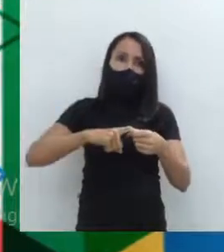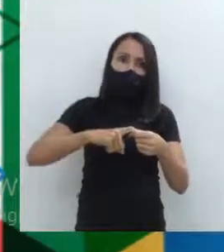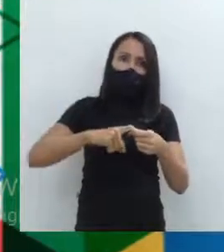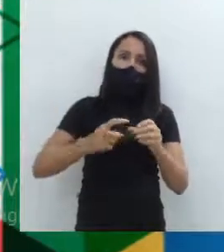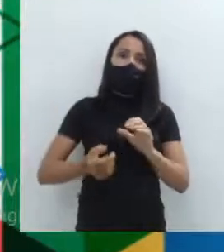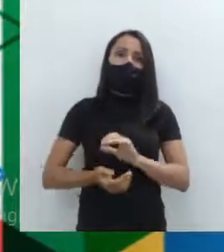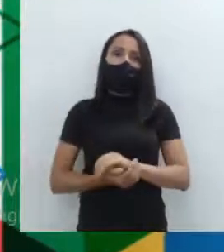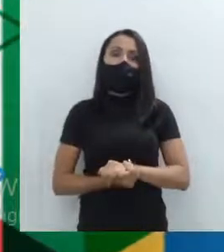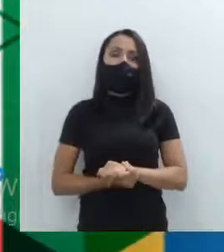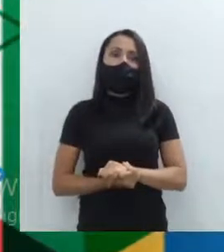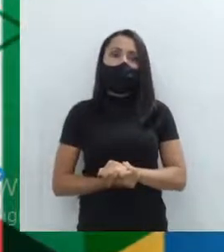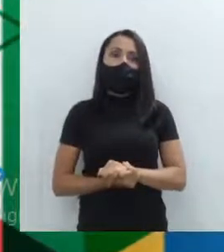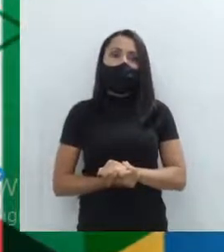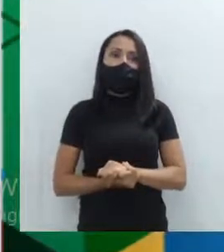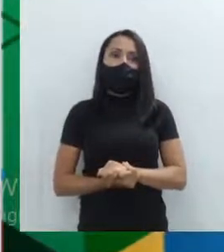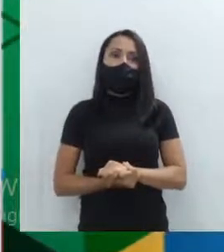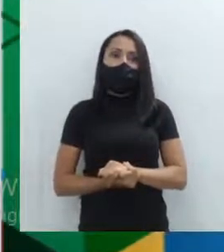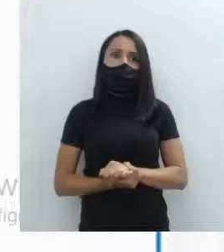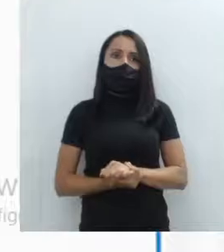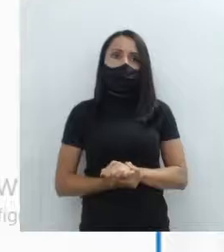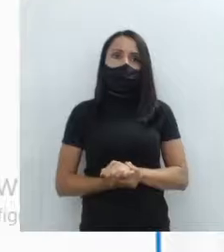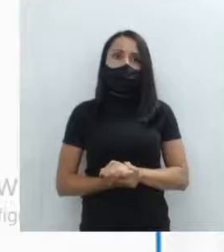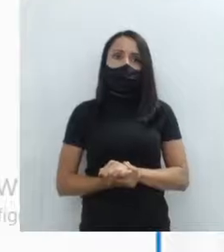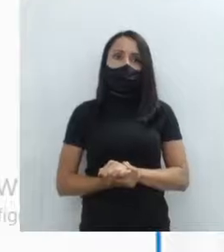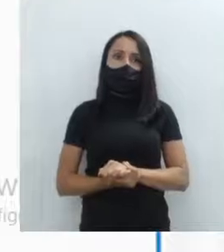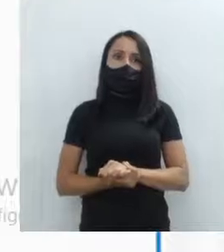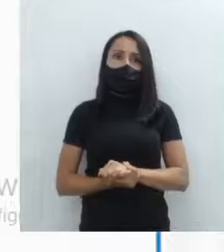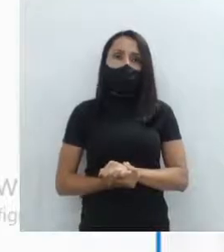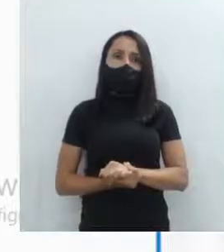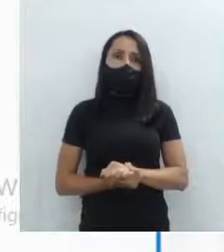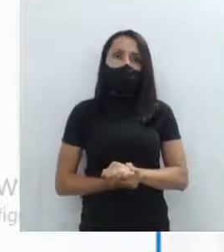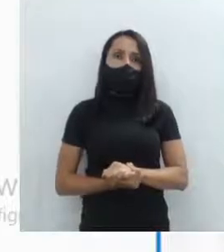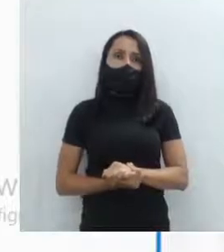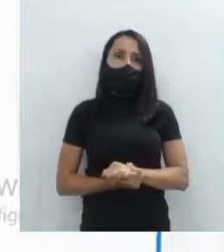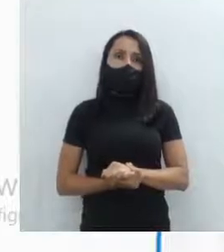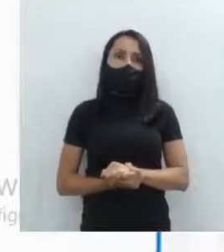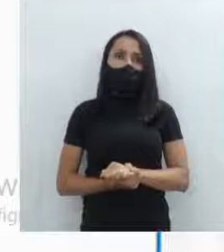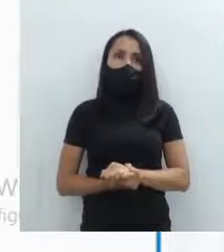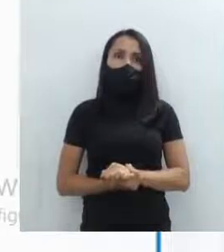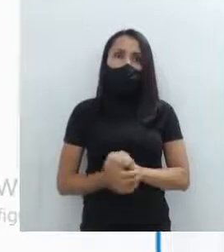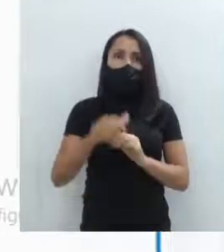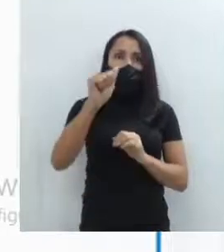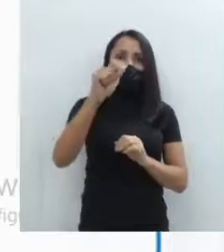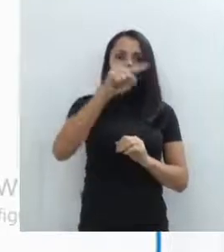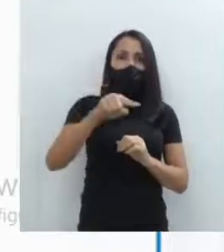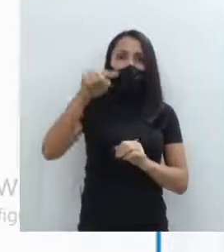o slide lá inicial, para você lembrar aí, ó,